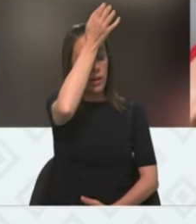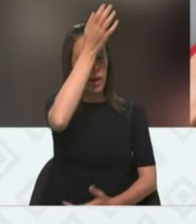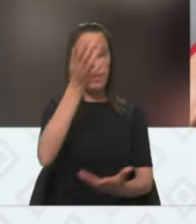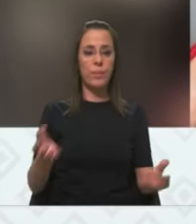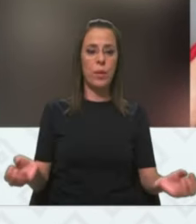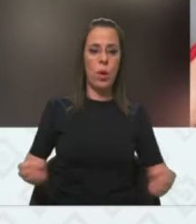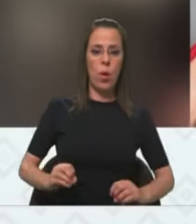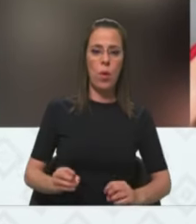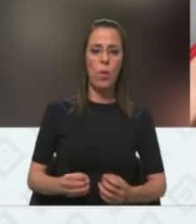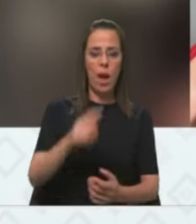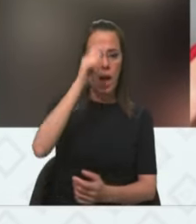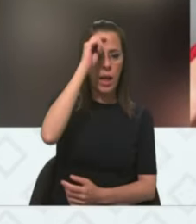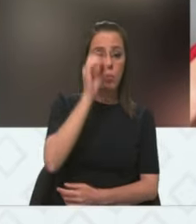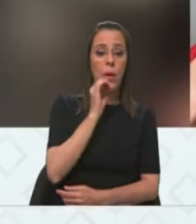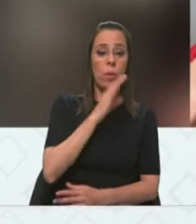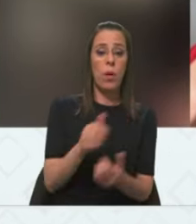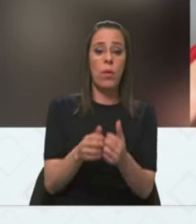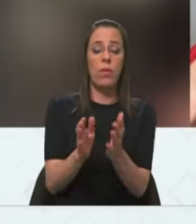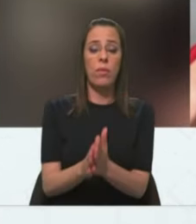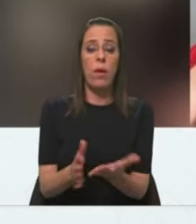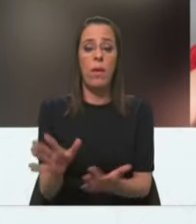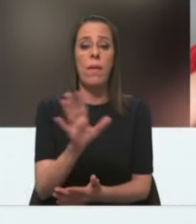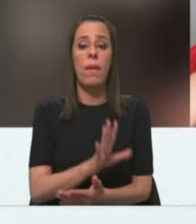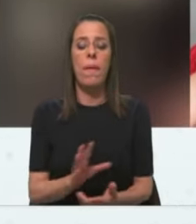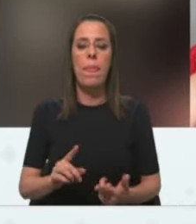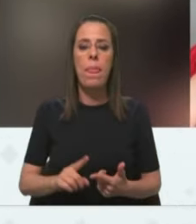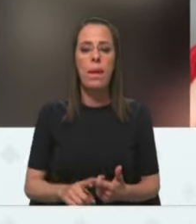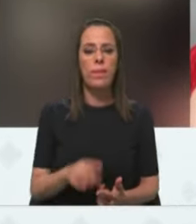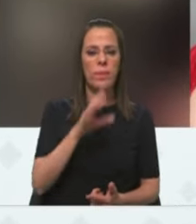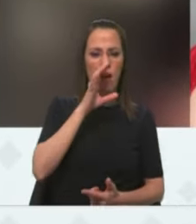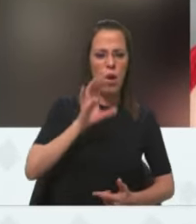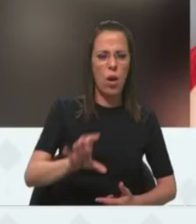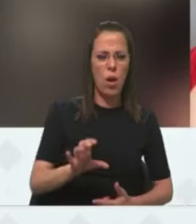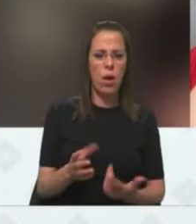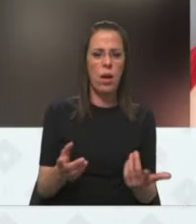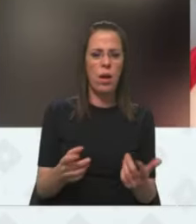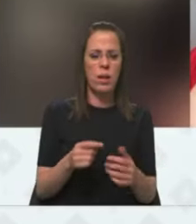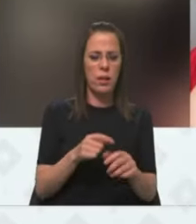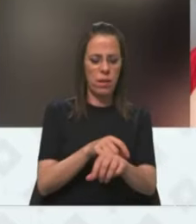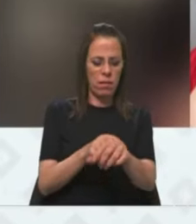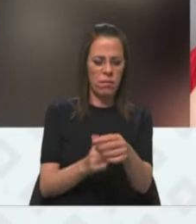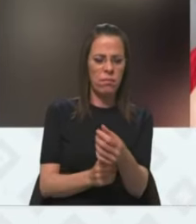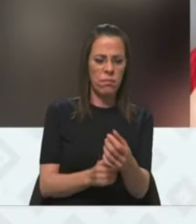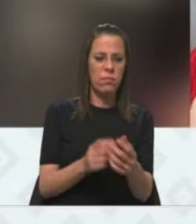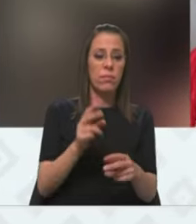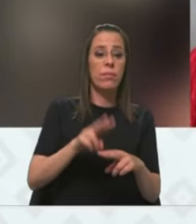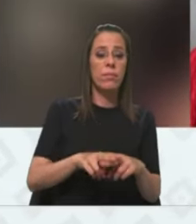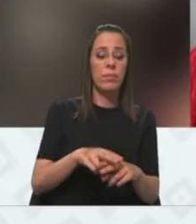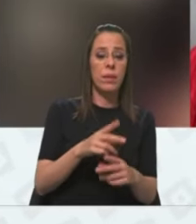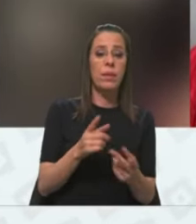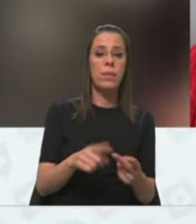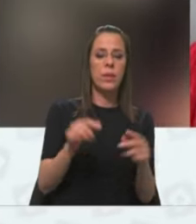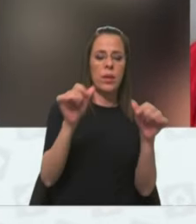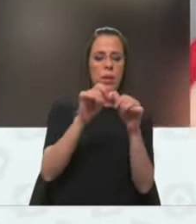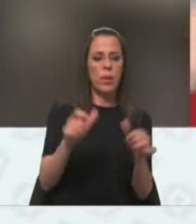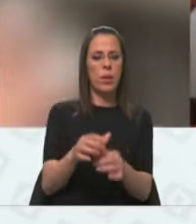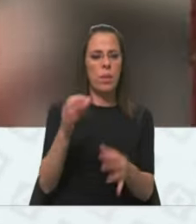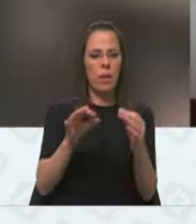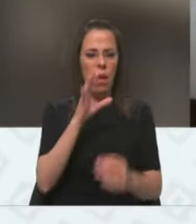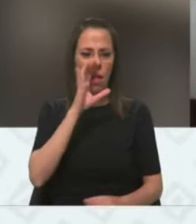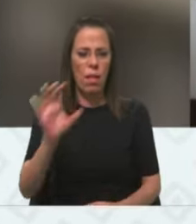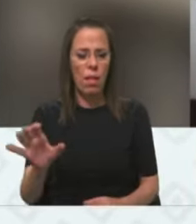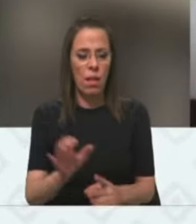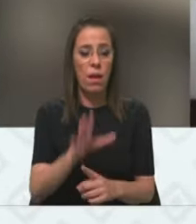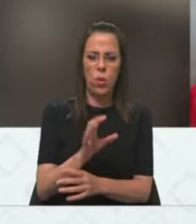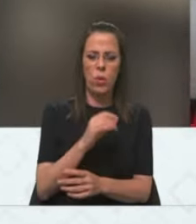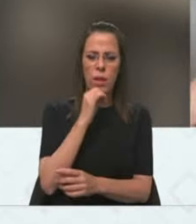a tem em consideração fora tudo fora a maneira como ele goza com a pulseira elr exatamente go com o Sista judal com o